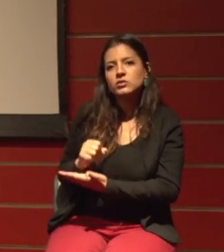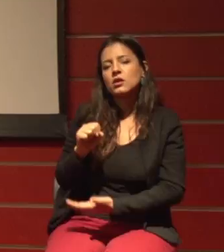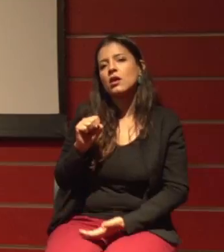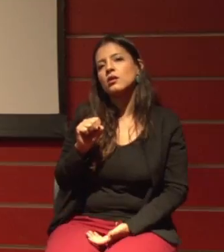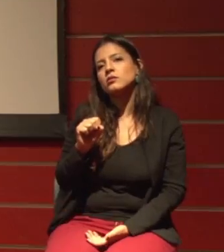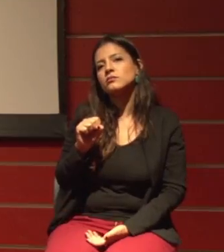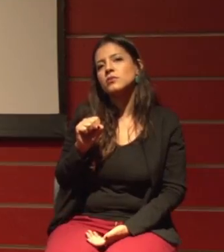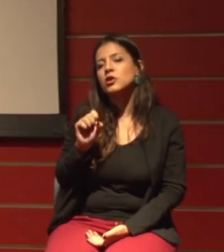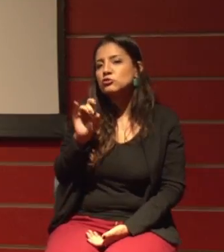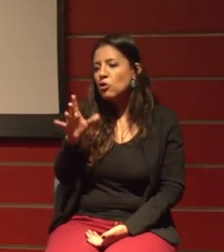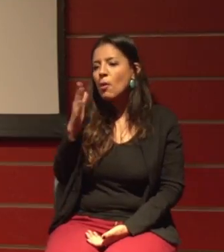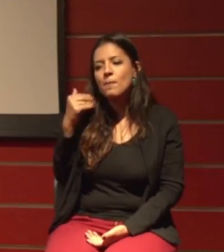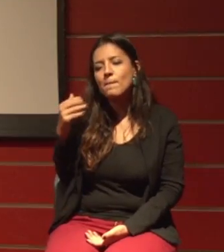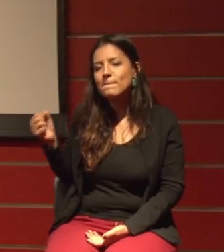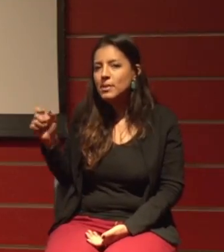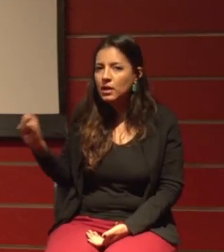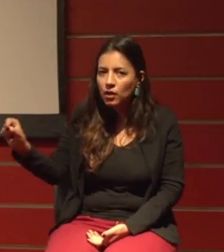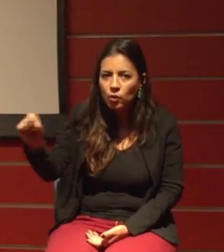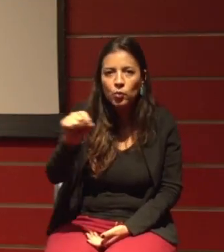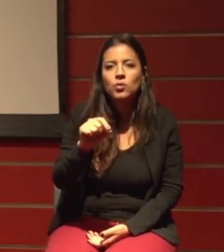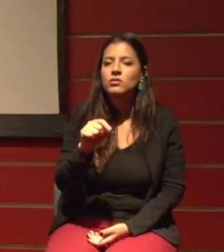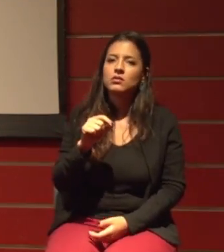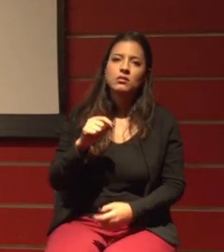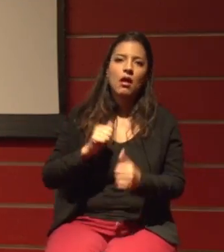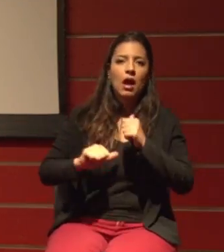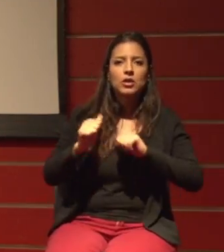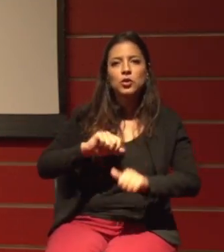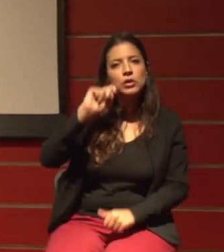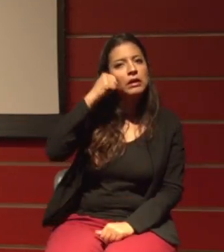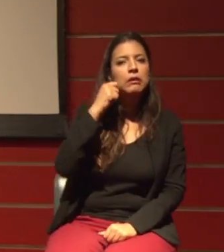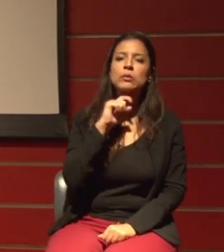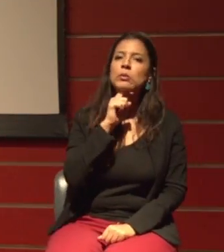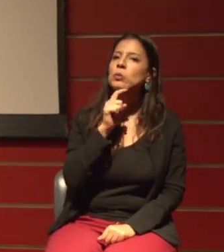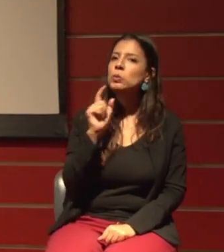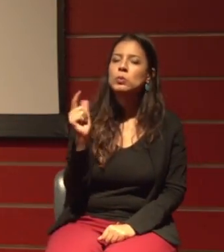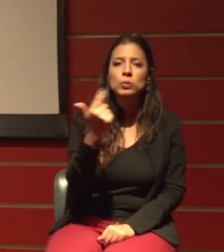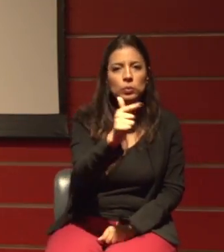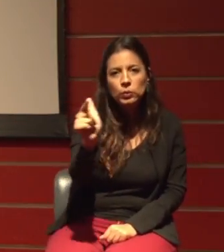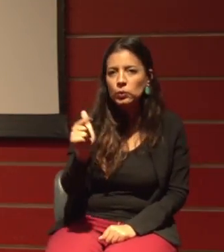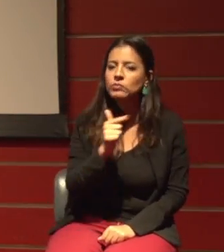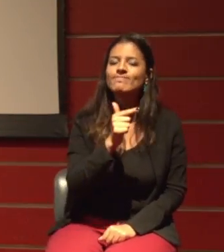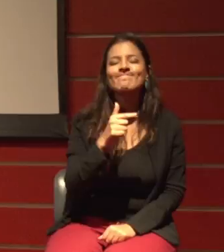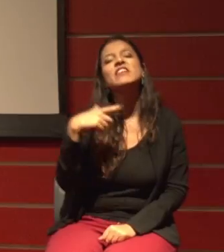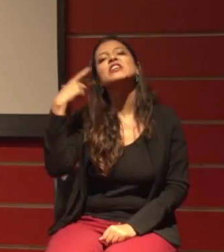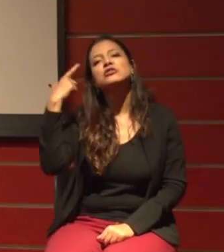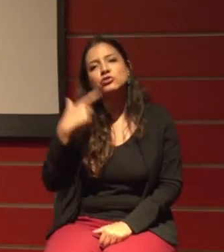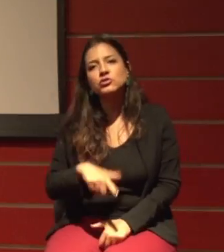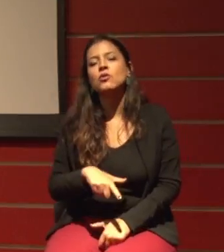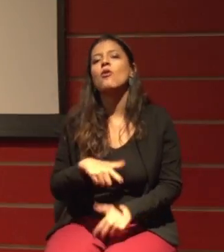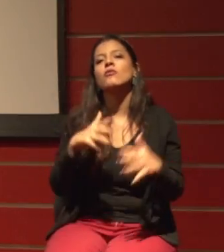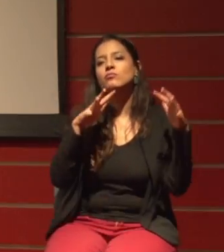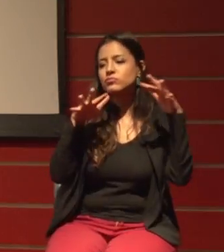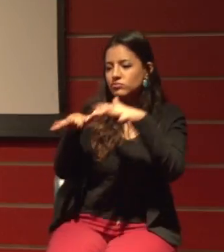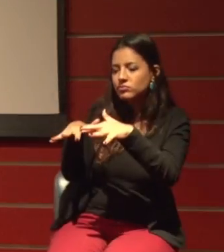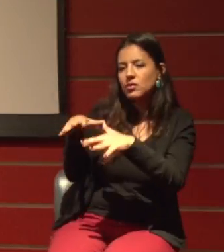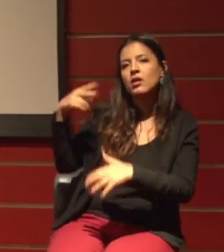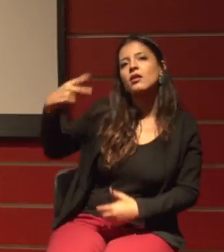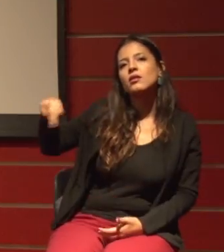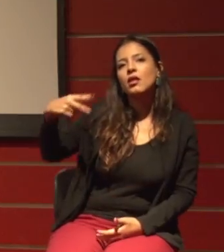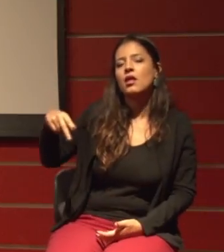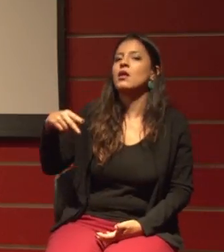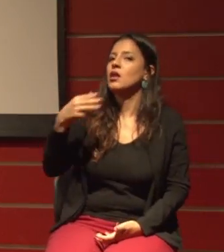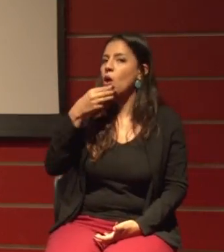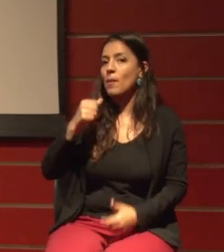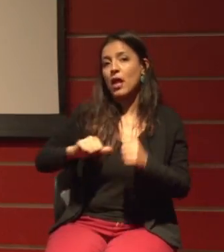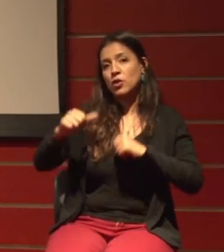ausência de atores e diretores negros na disputa do prêmio de 2015 repercutiu para reforçar os holofotes sobre o trabalho de Parker que